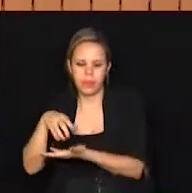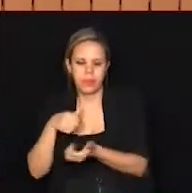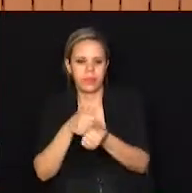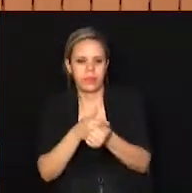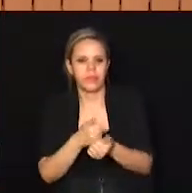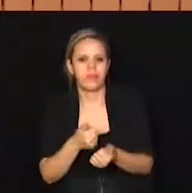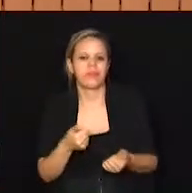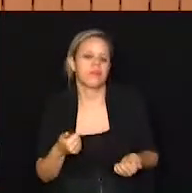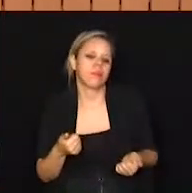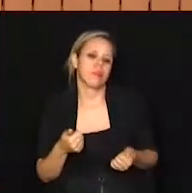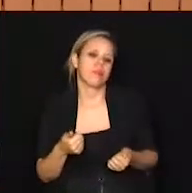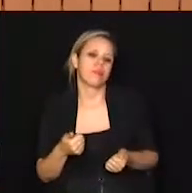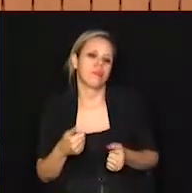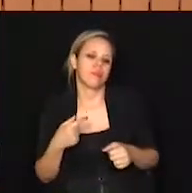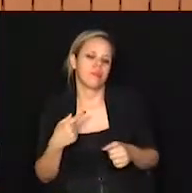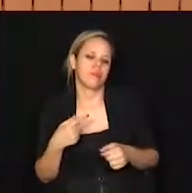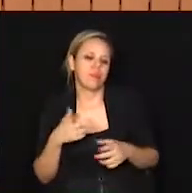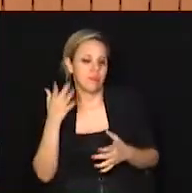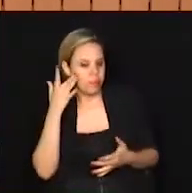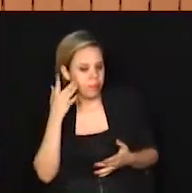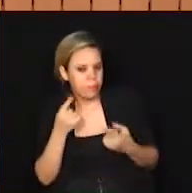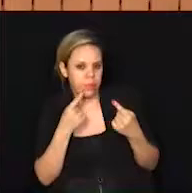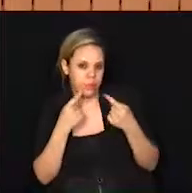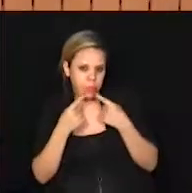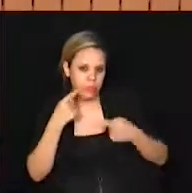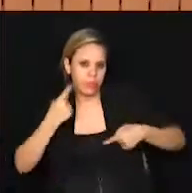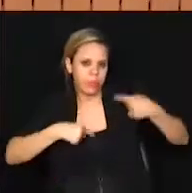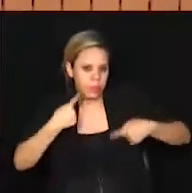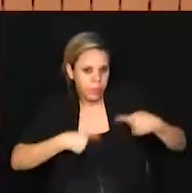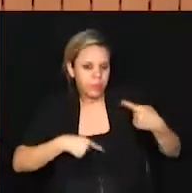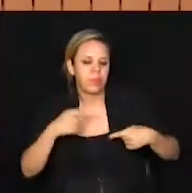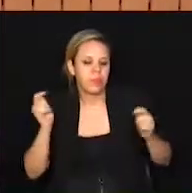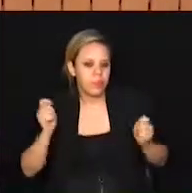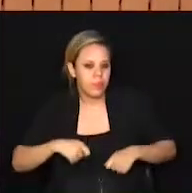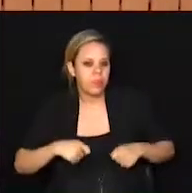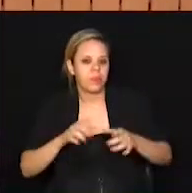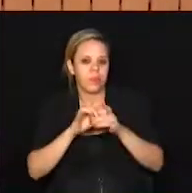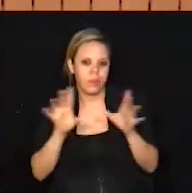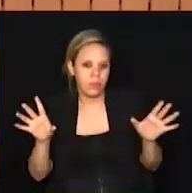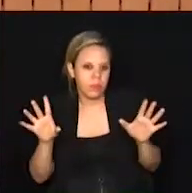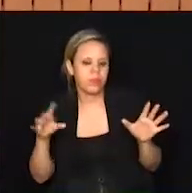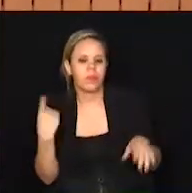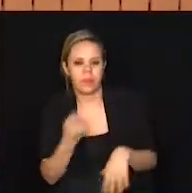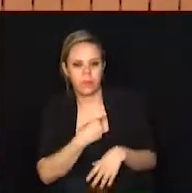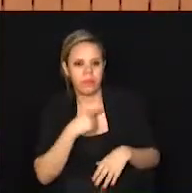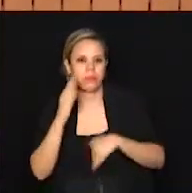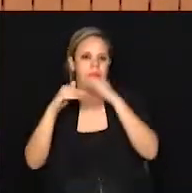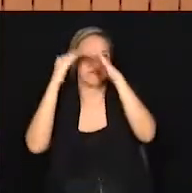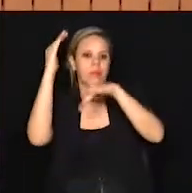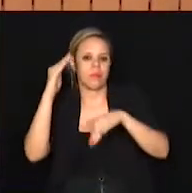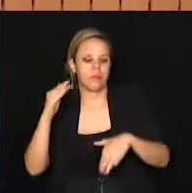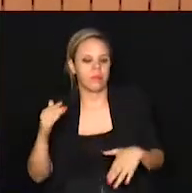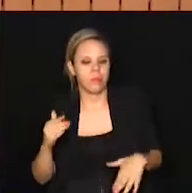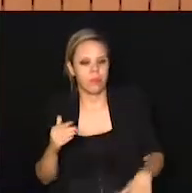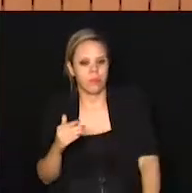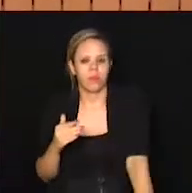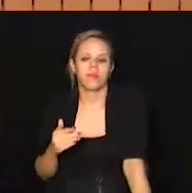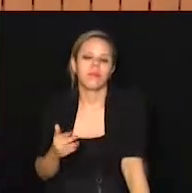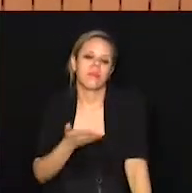desde abril, um mês depois das escolas fechadas. Nós já tínhamos consciência do que nós deveríamos buscar, né? E a coisa ela